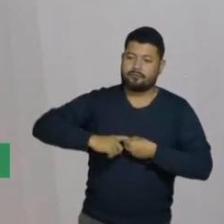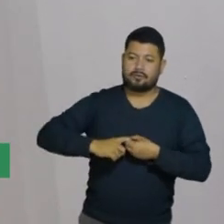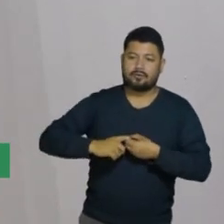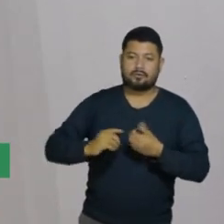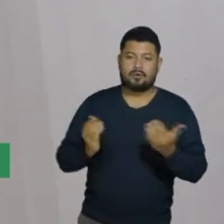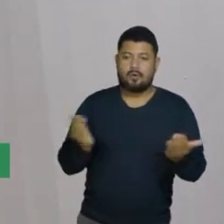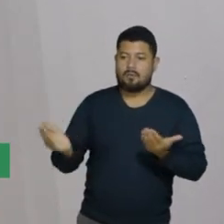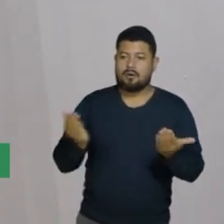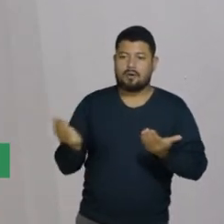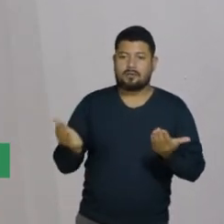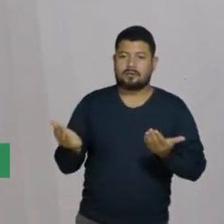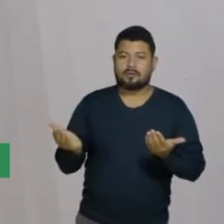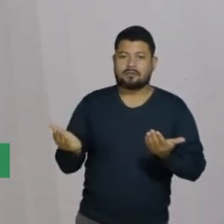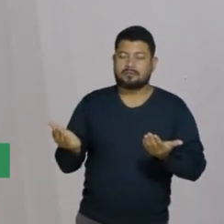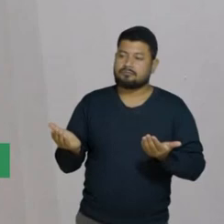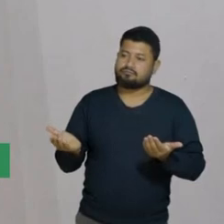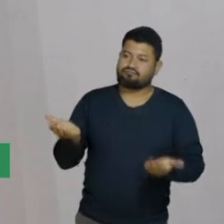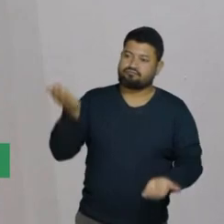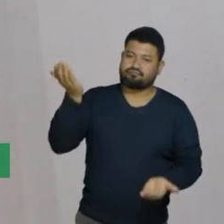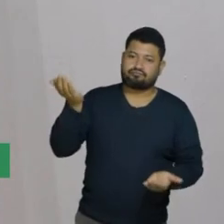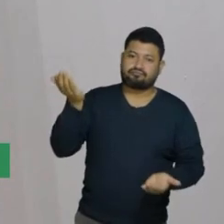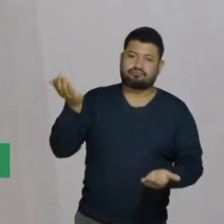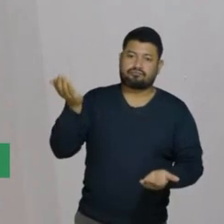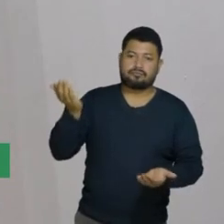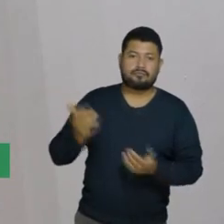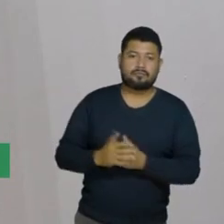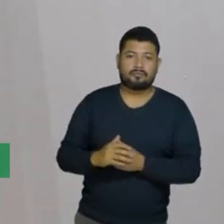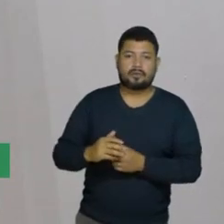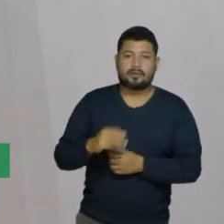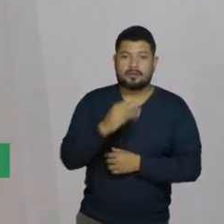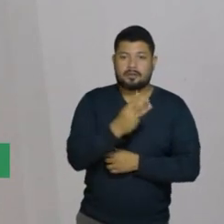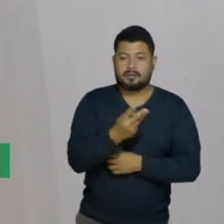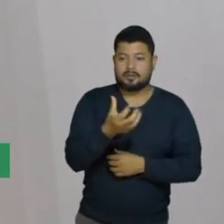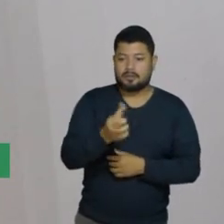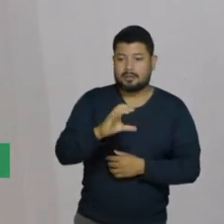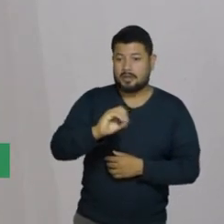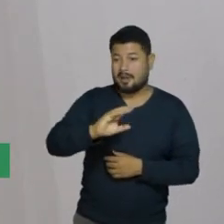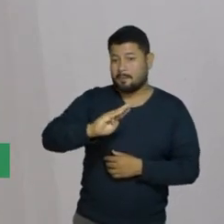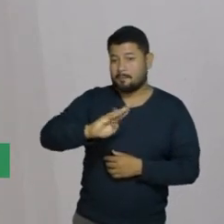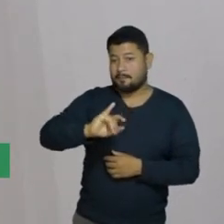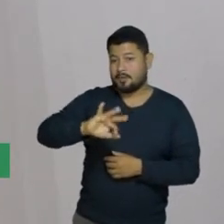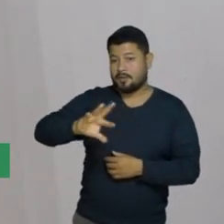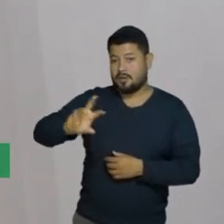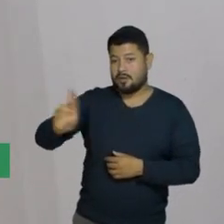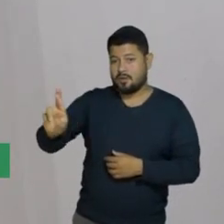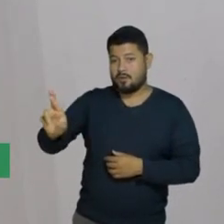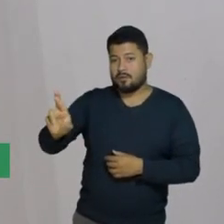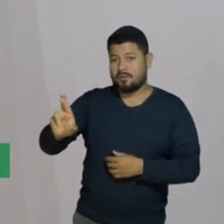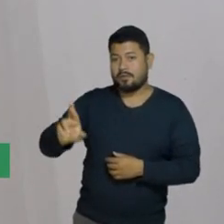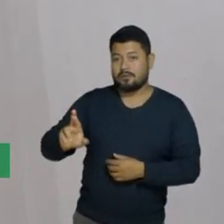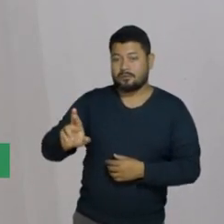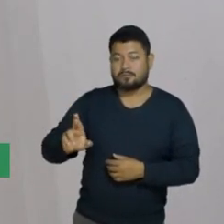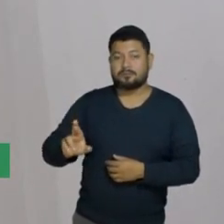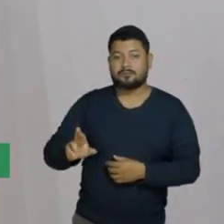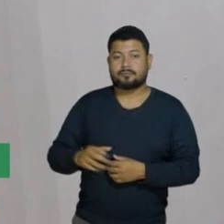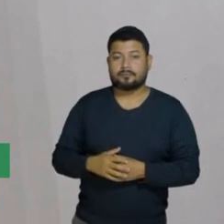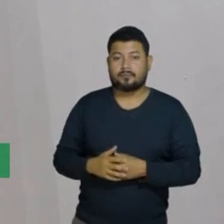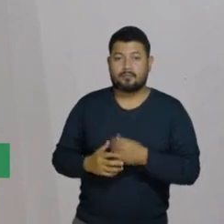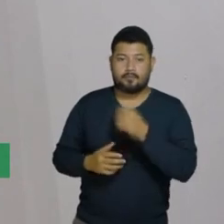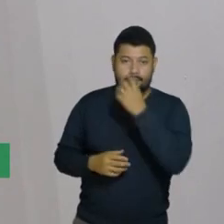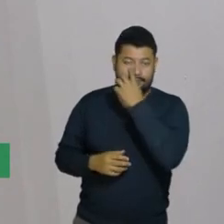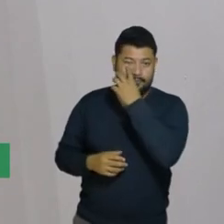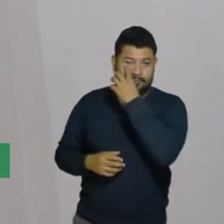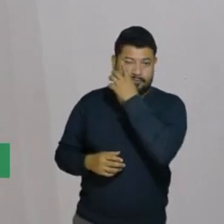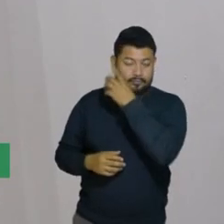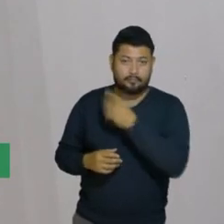em 5 anos, 360 bilhões. Nós mandamos 420, recebemos 60. A União ficou